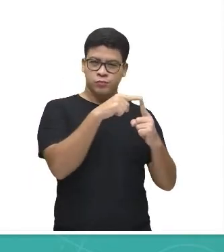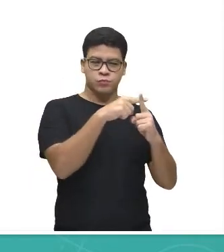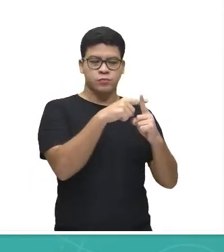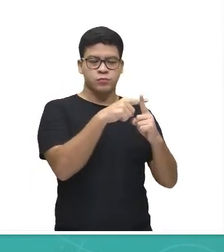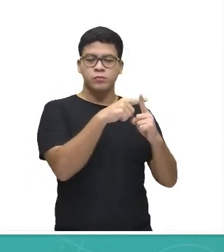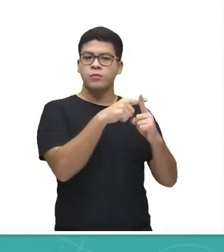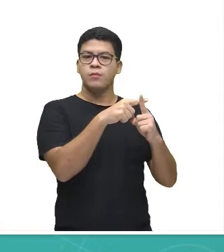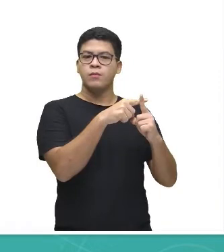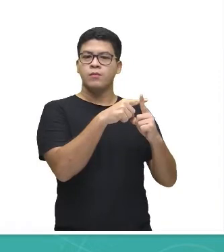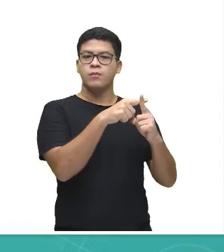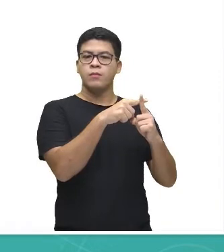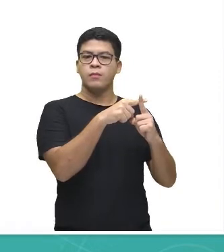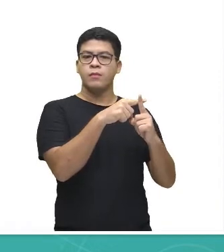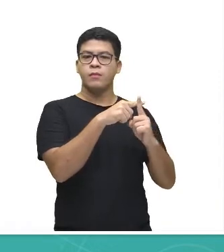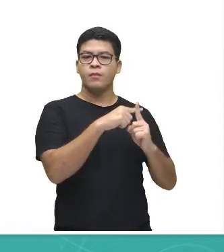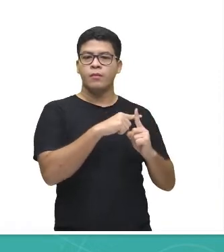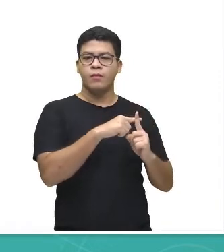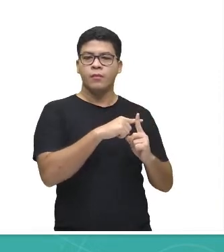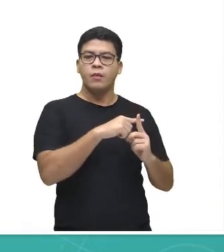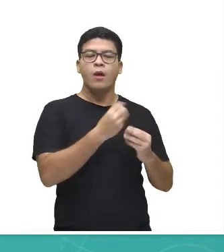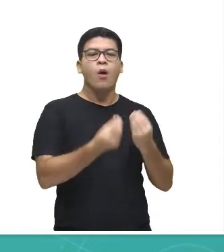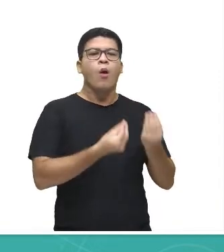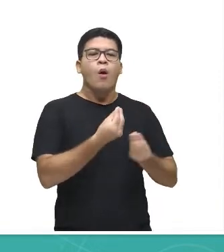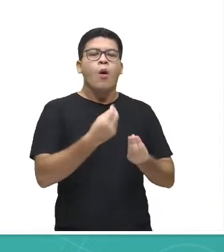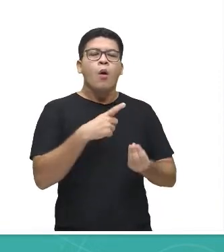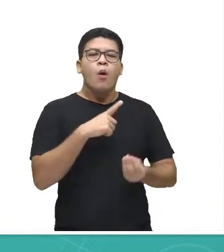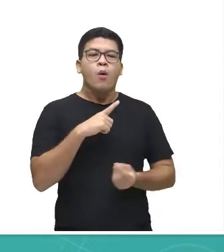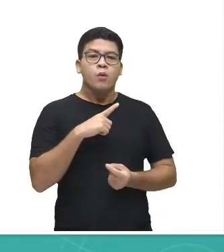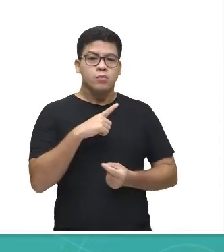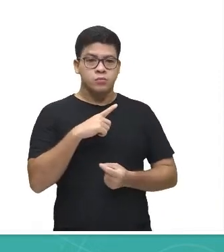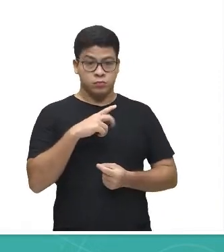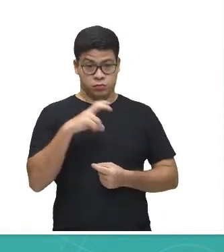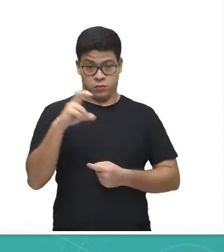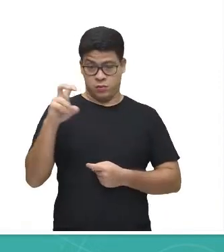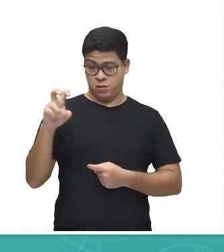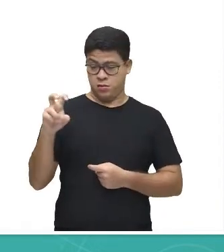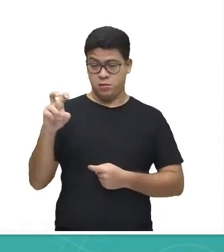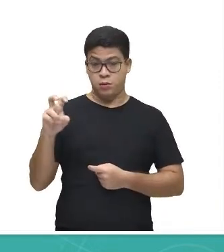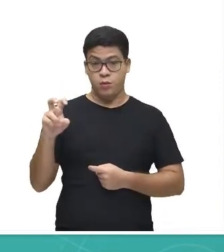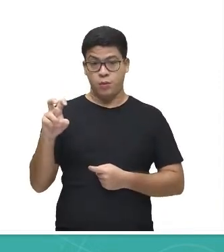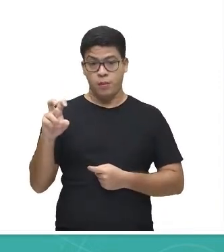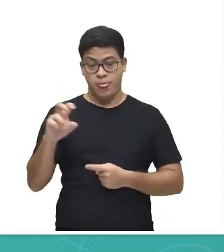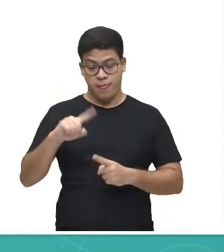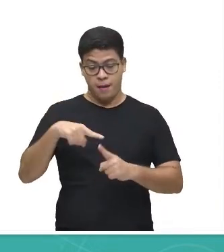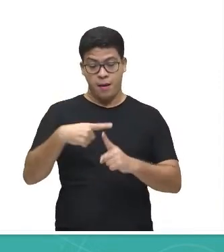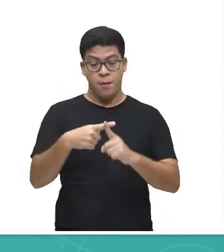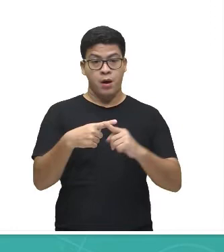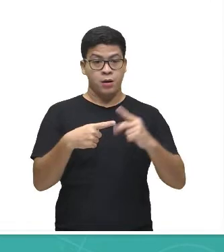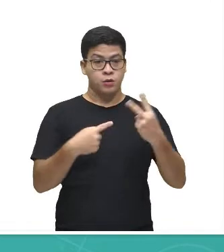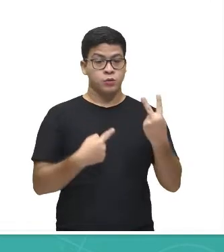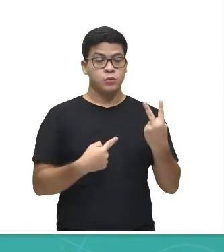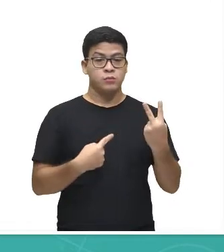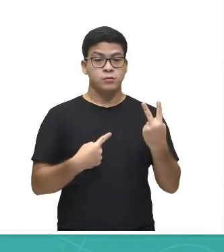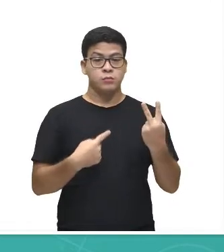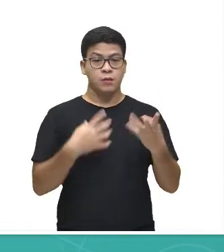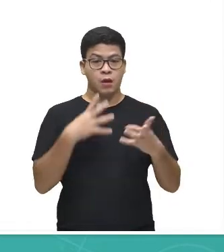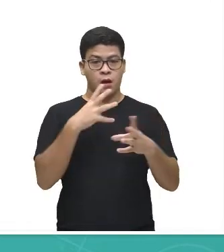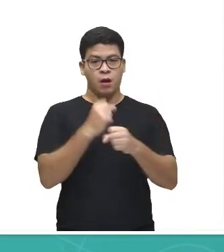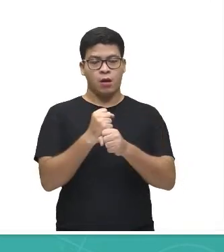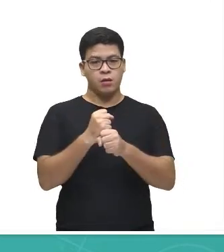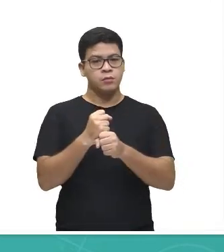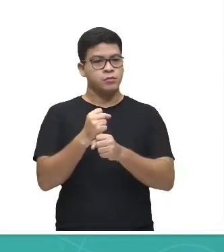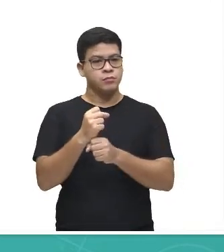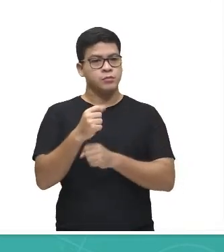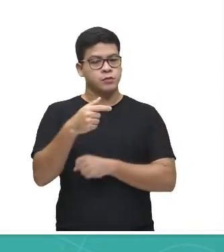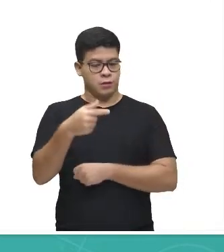nosso exemplo, o Pedrinho tinha 5, ganhou mais 2. Com quanto ele ficou? 7. Tranquilo demais,